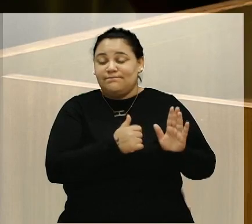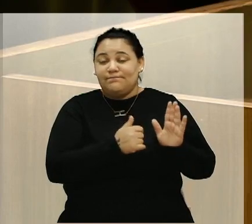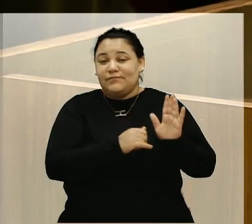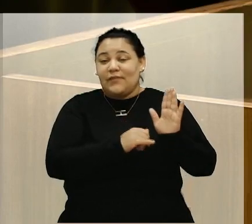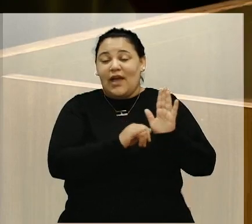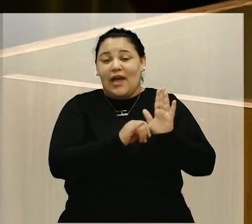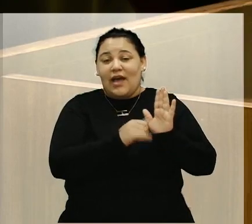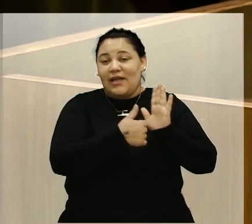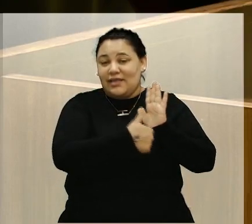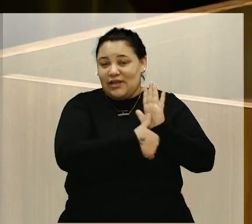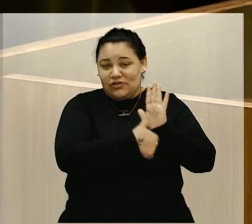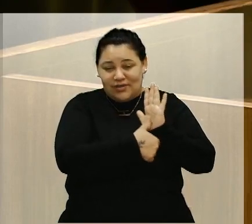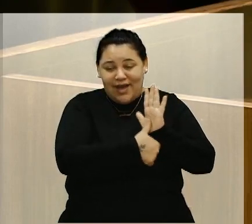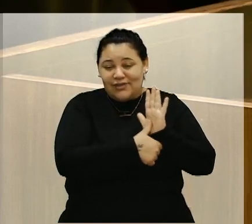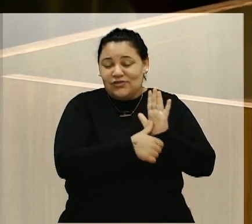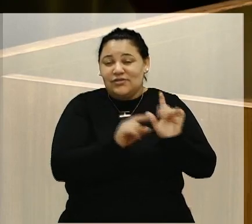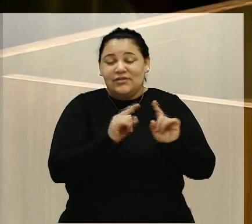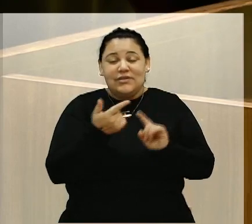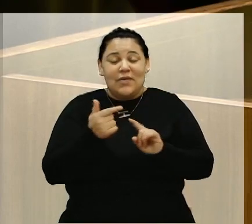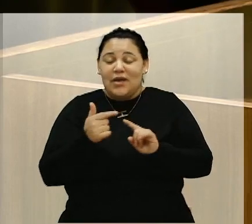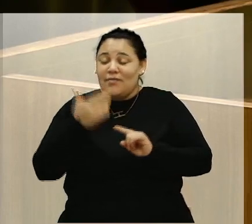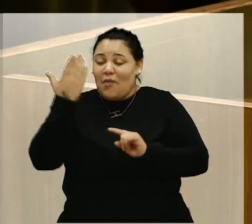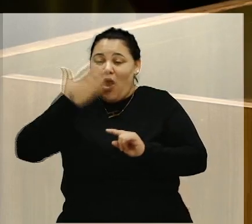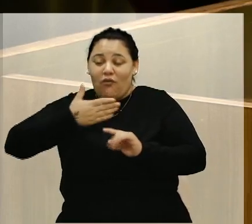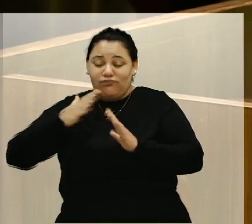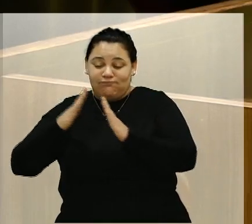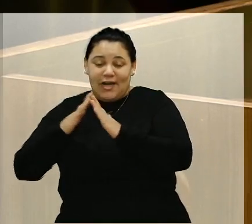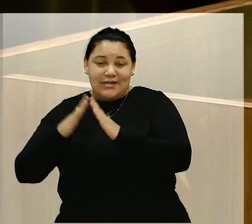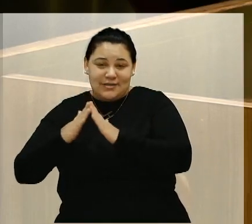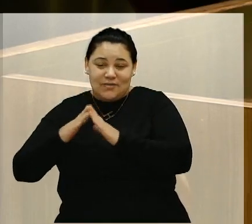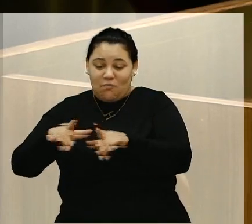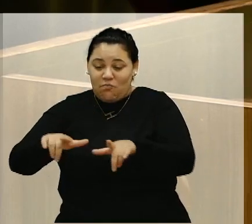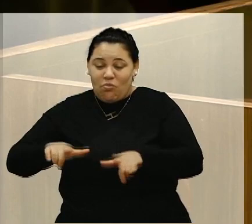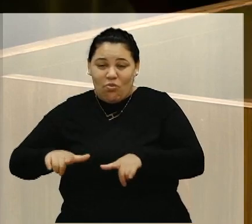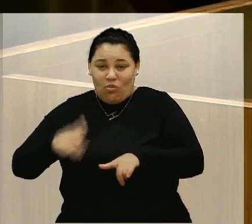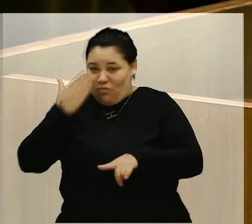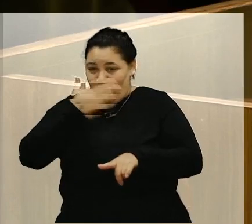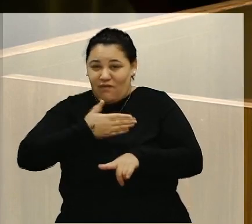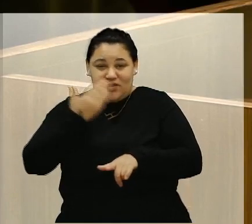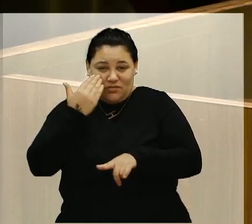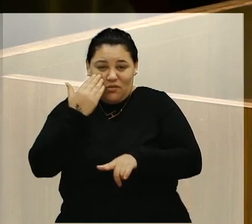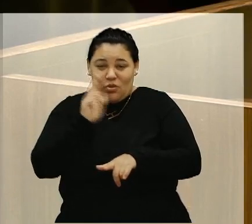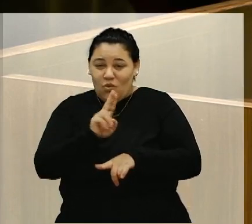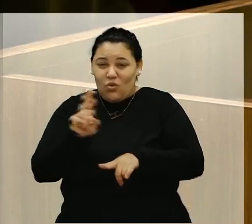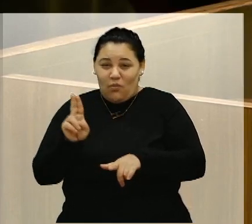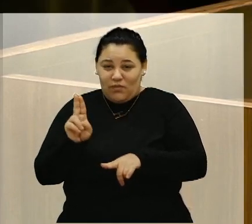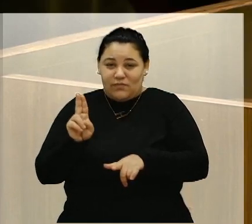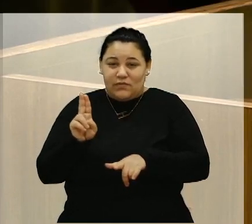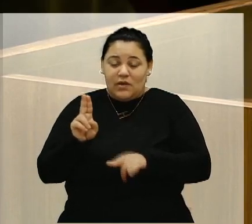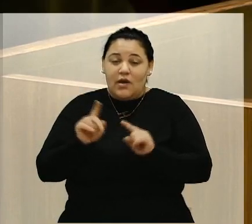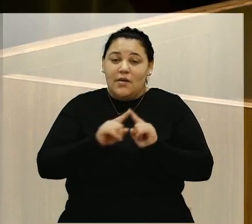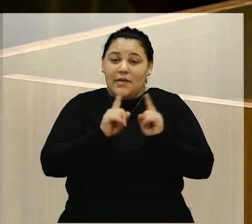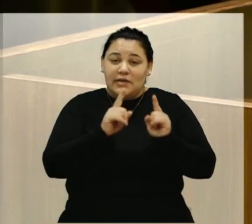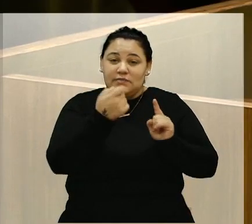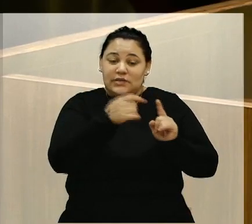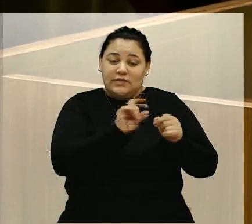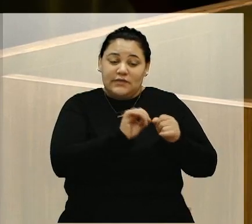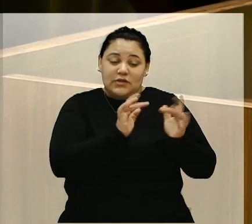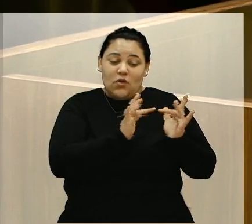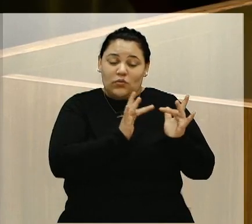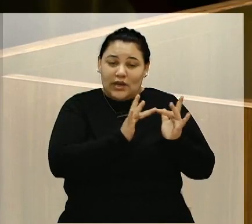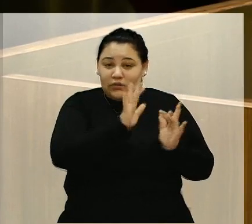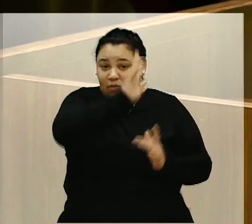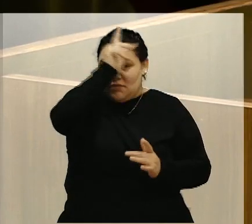um comprovante de residência. E pessoas que me disseram que entraram em contato com a Prefeitura de